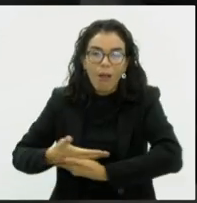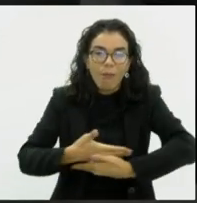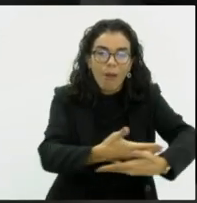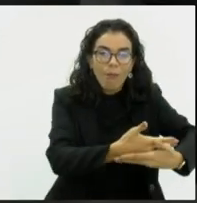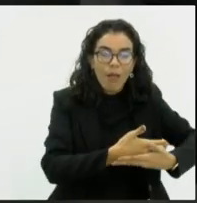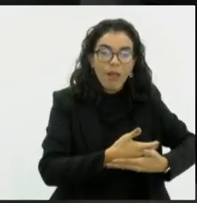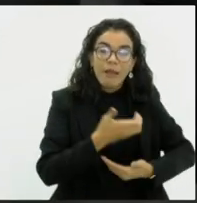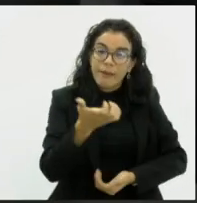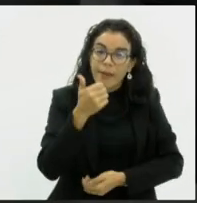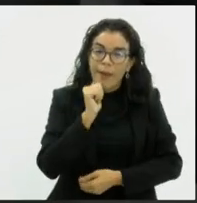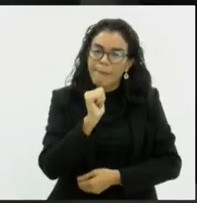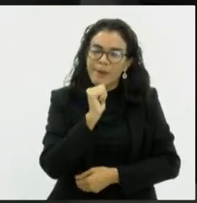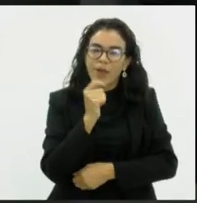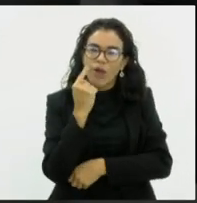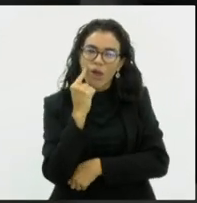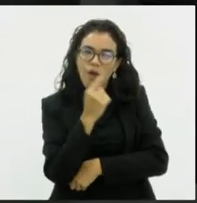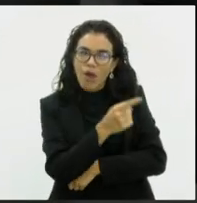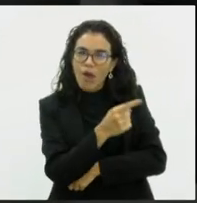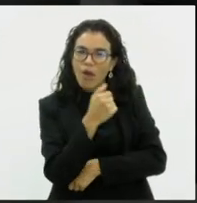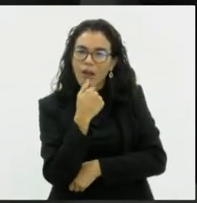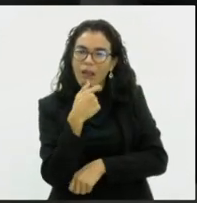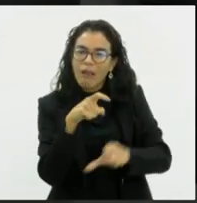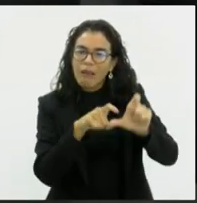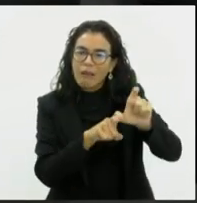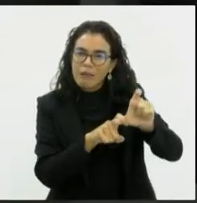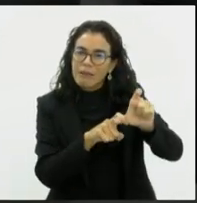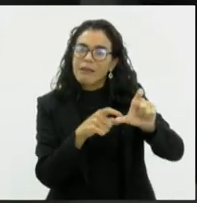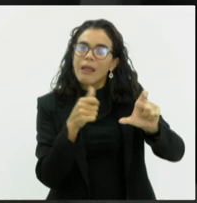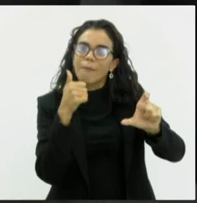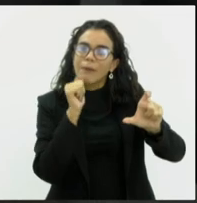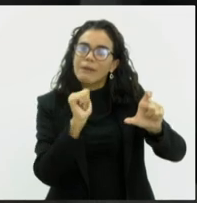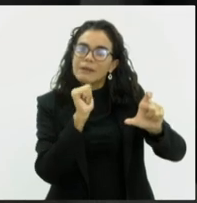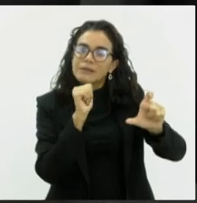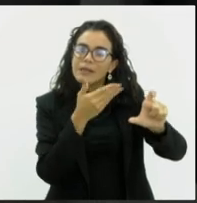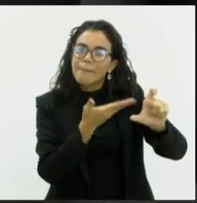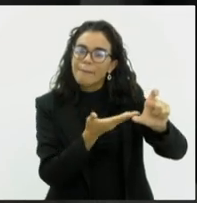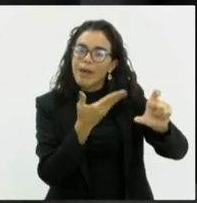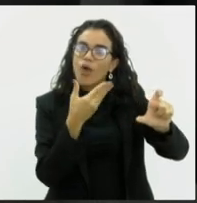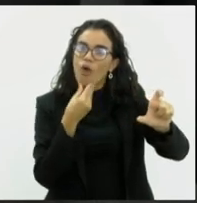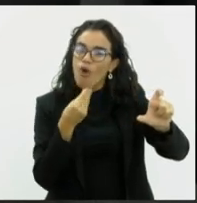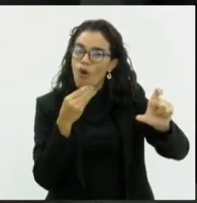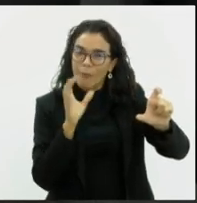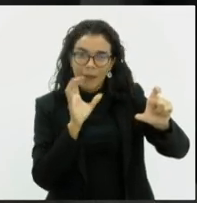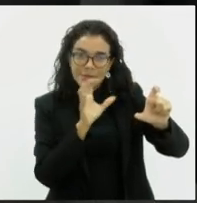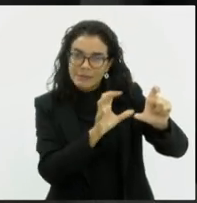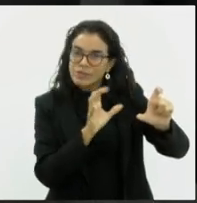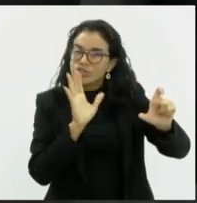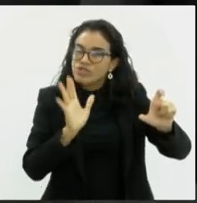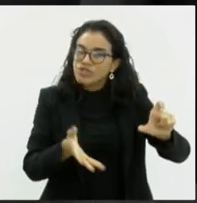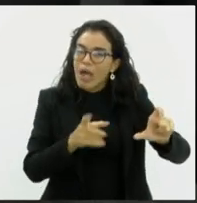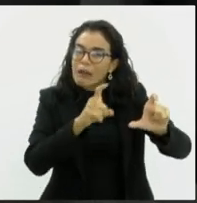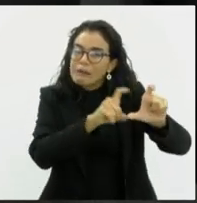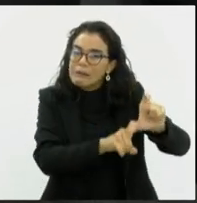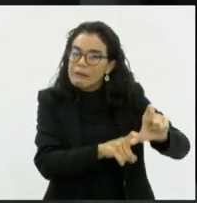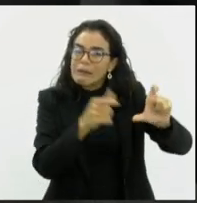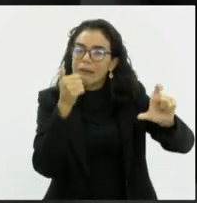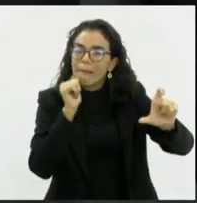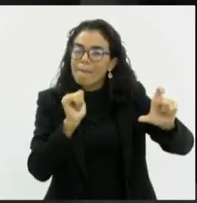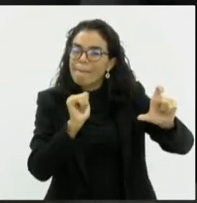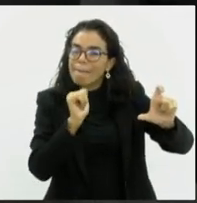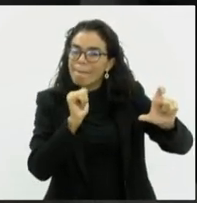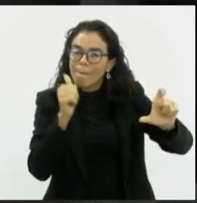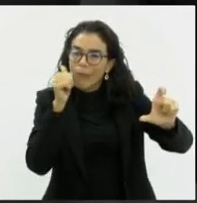queria a mãe. Eu falei, olha só, a dependência do homem, desde bebezinho, né? Pequenininho, já dependente das